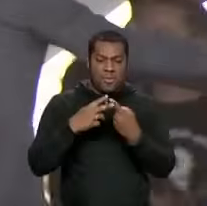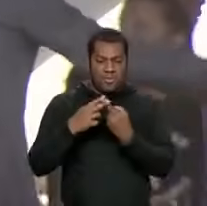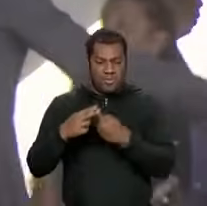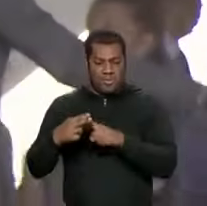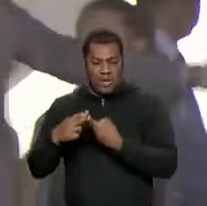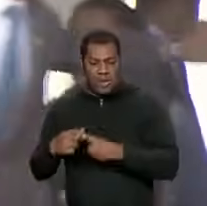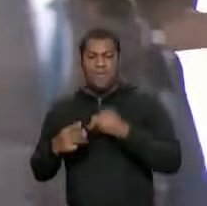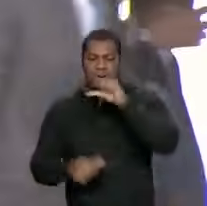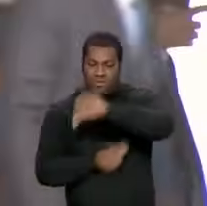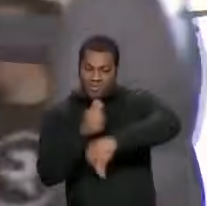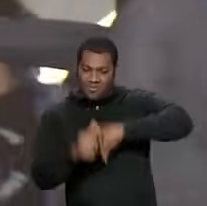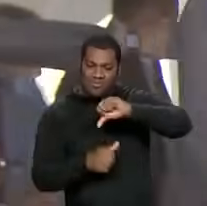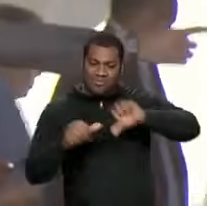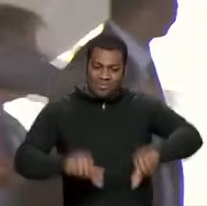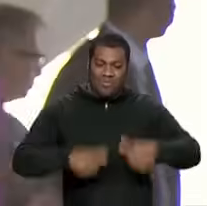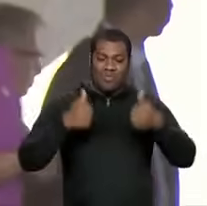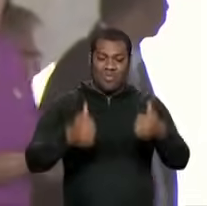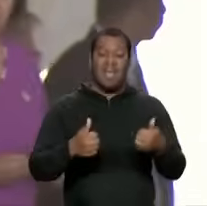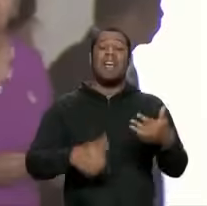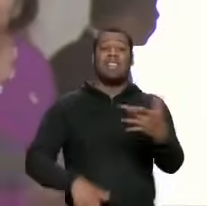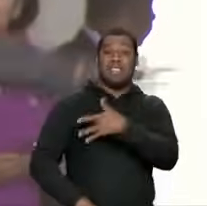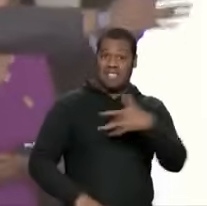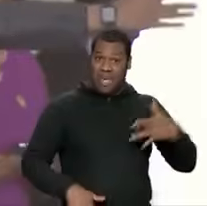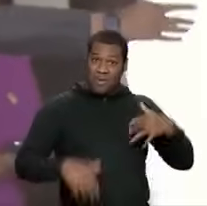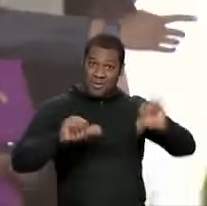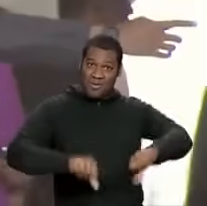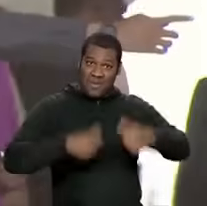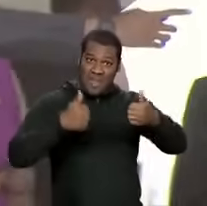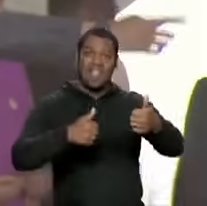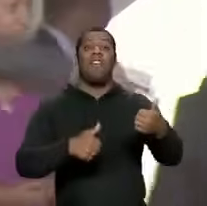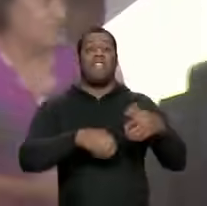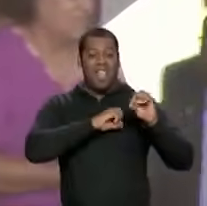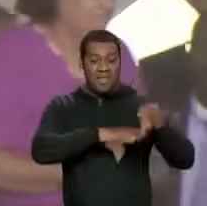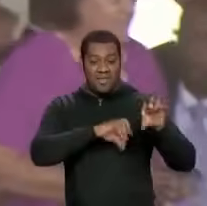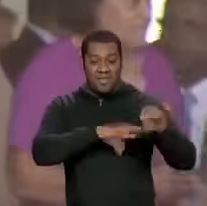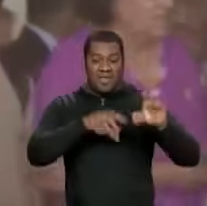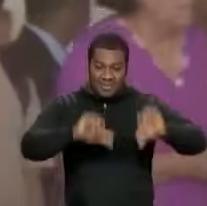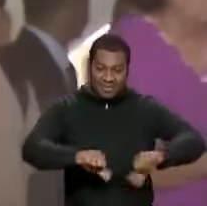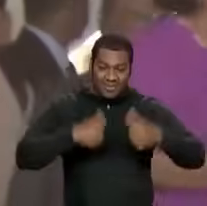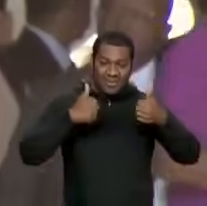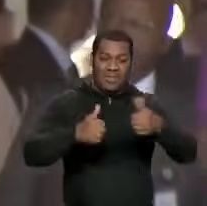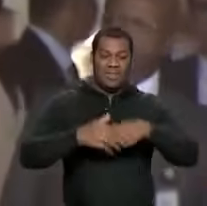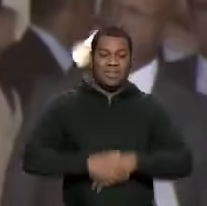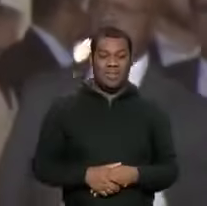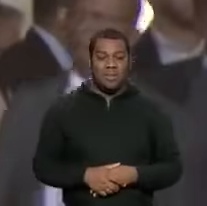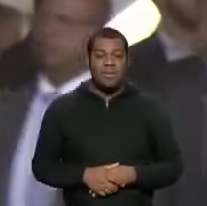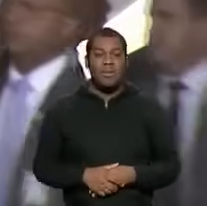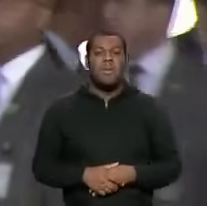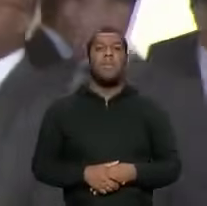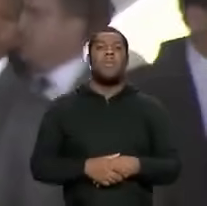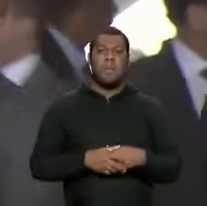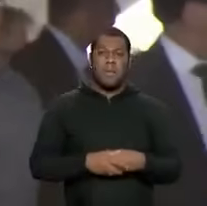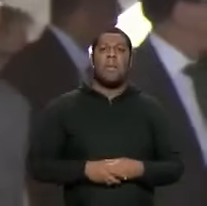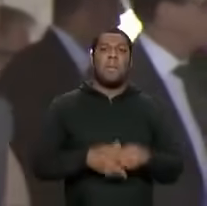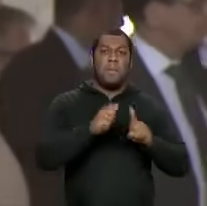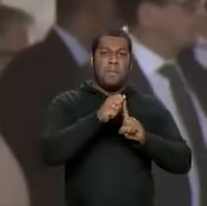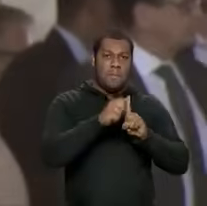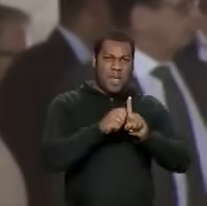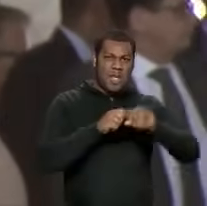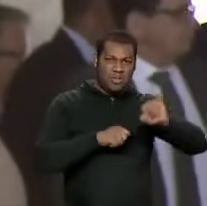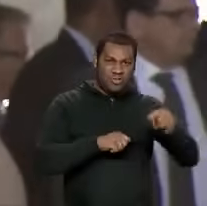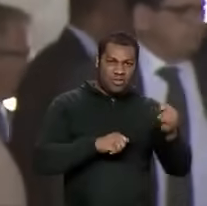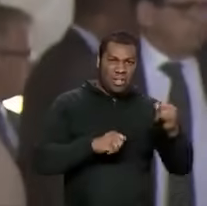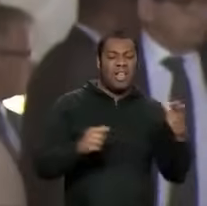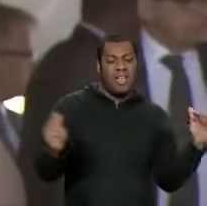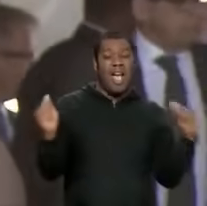a saúde melhorar a educação melhorar nesses primeiros meses Presidente já sentimos que a nossa luta